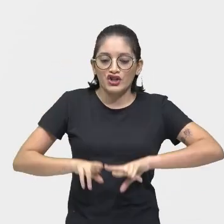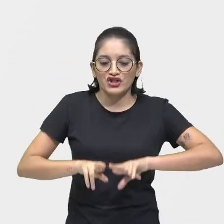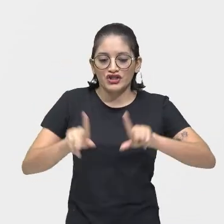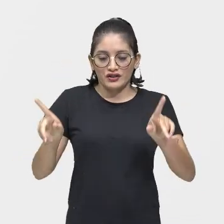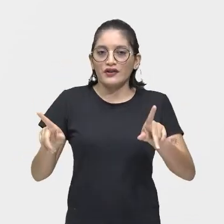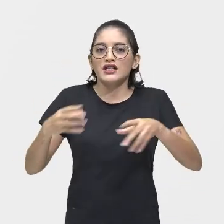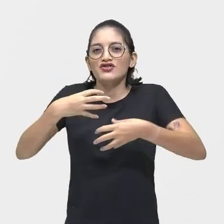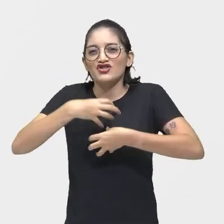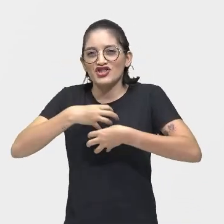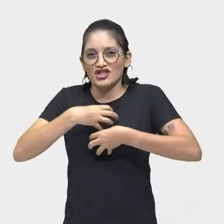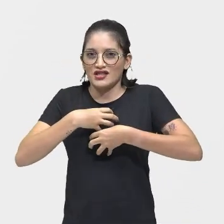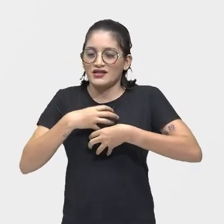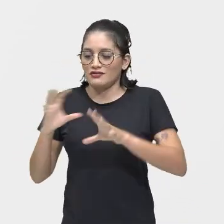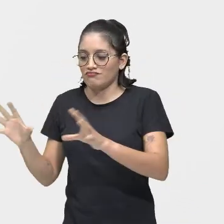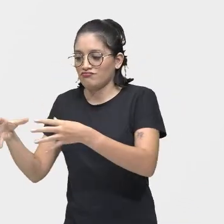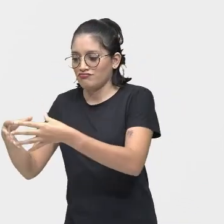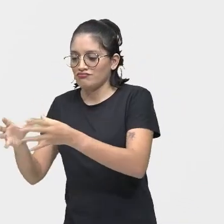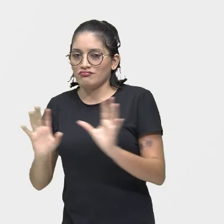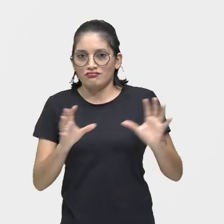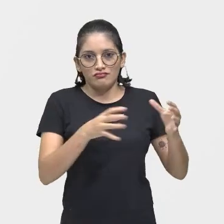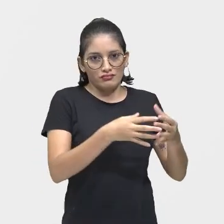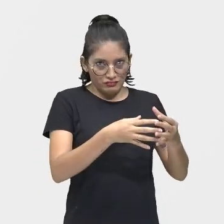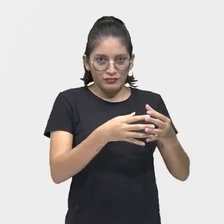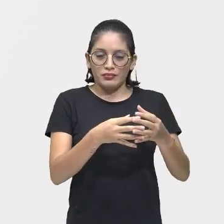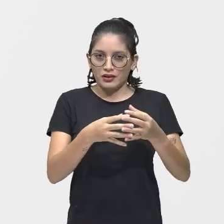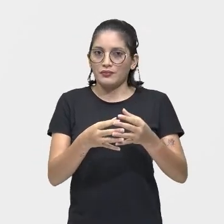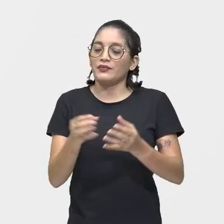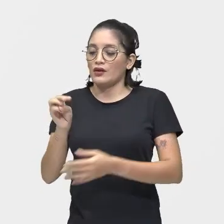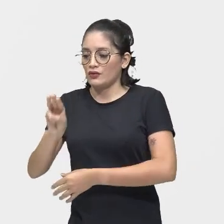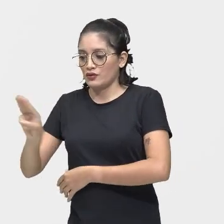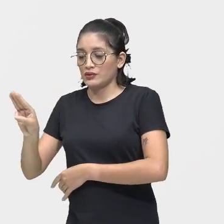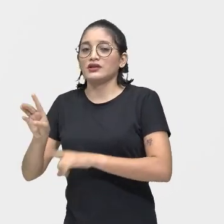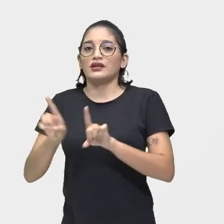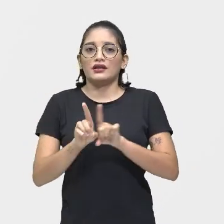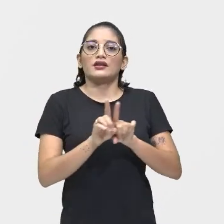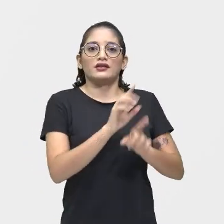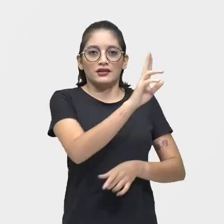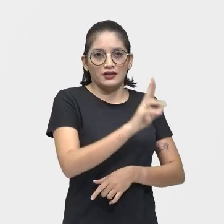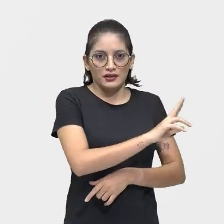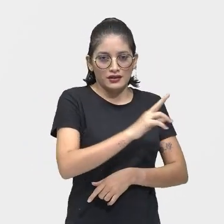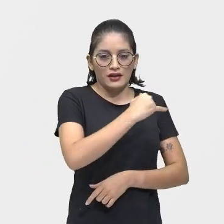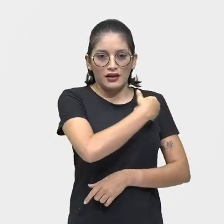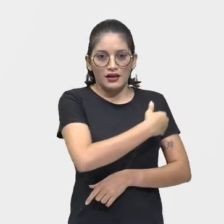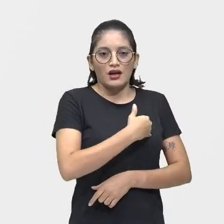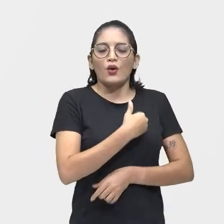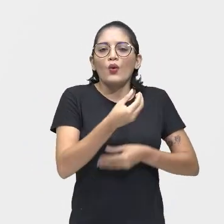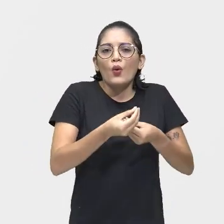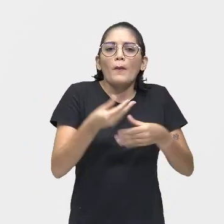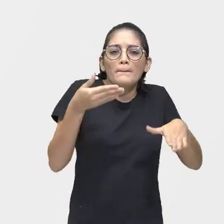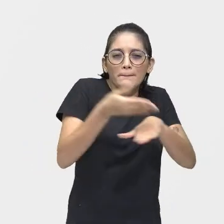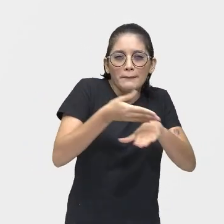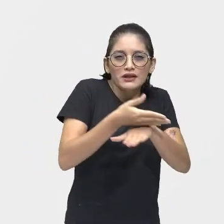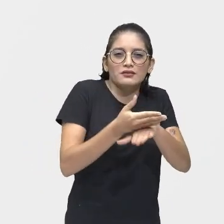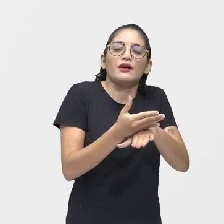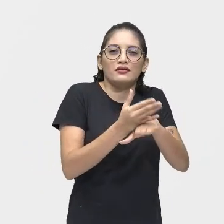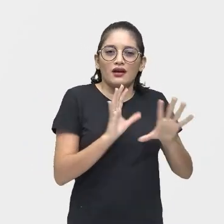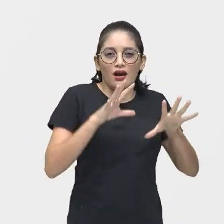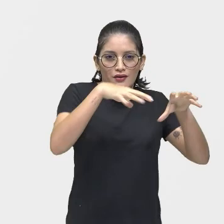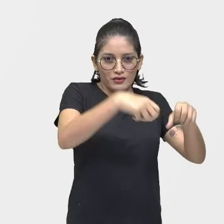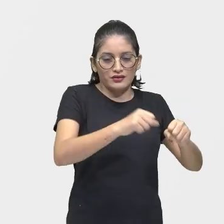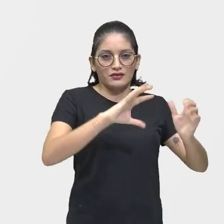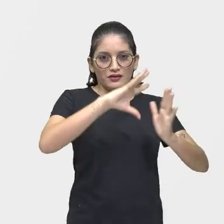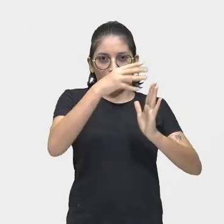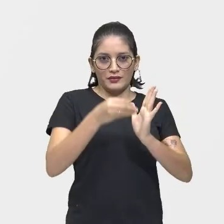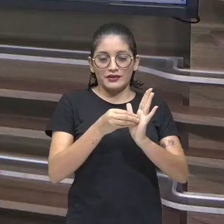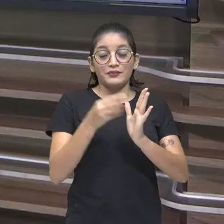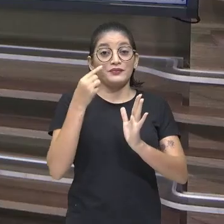as maneiras como os bandeirantes e jesuítas atuaram na colonização da Amazônia. Vamos agora à